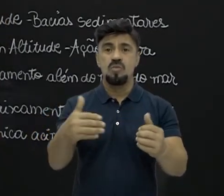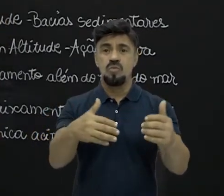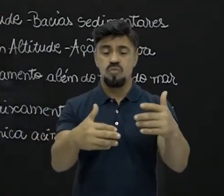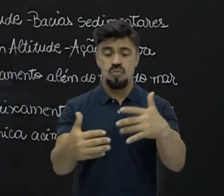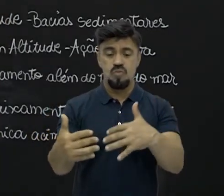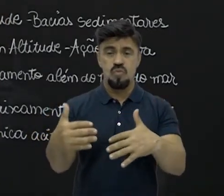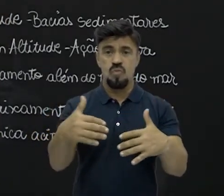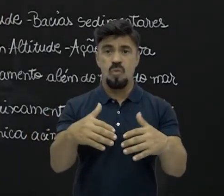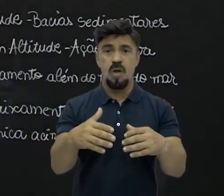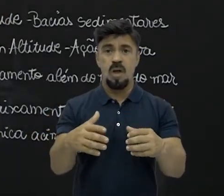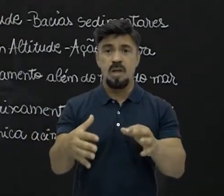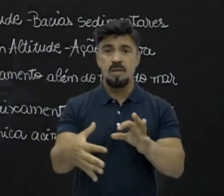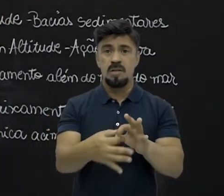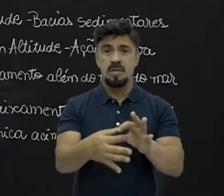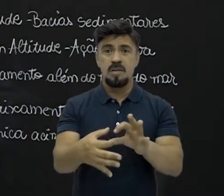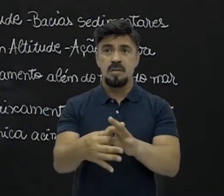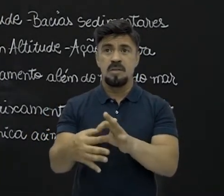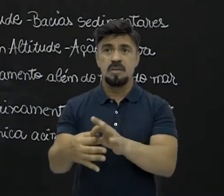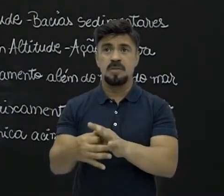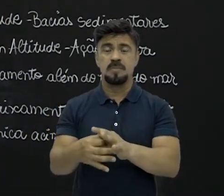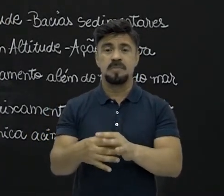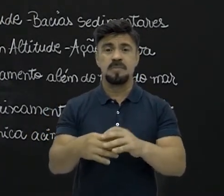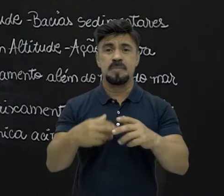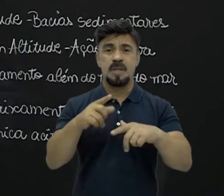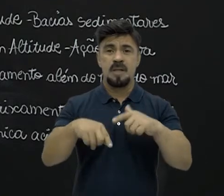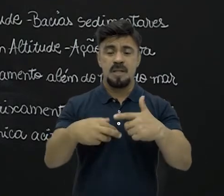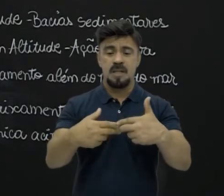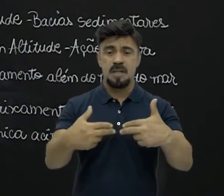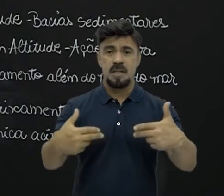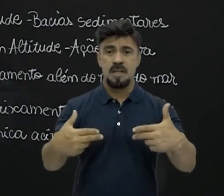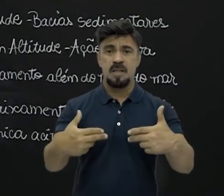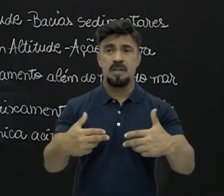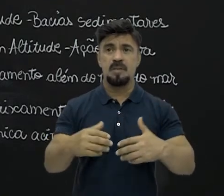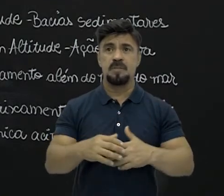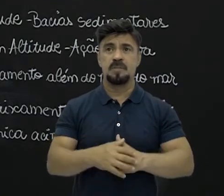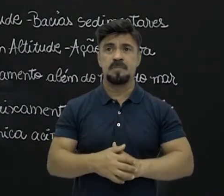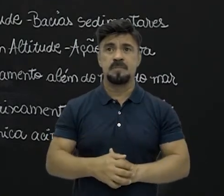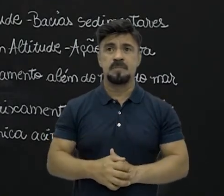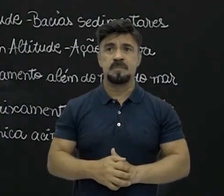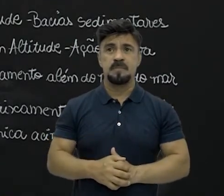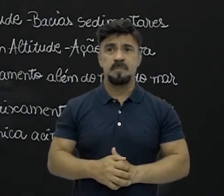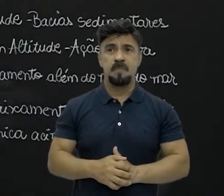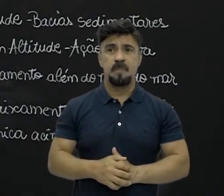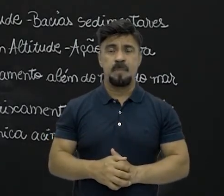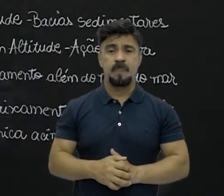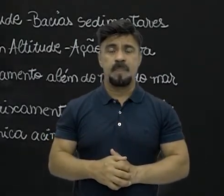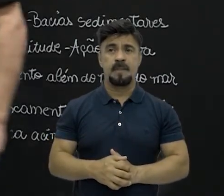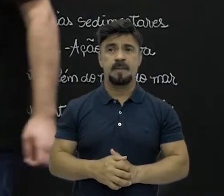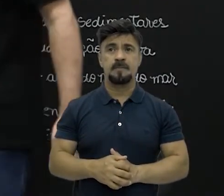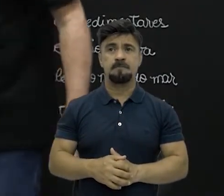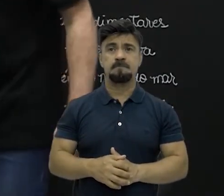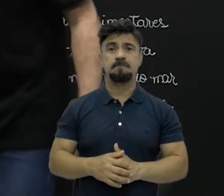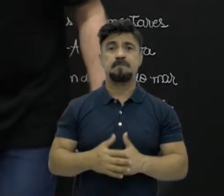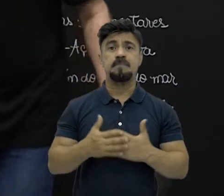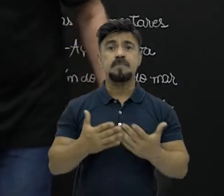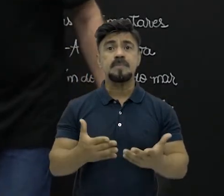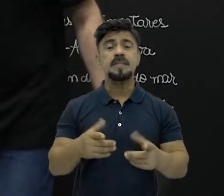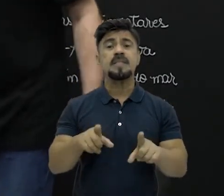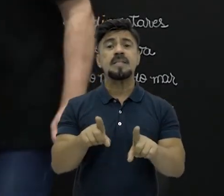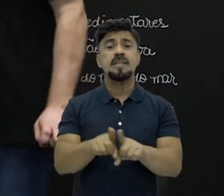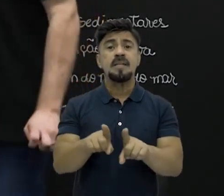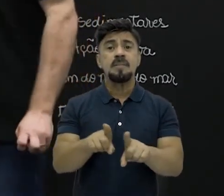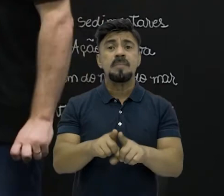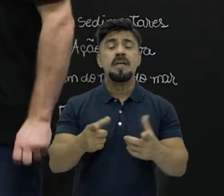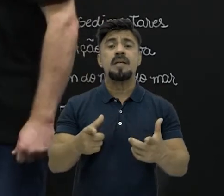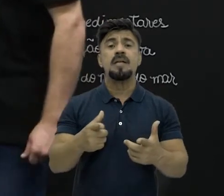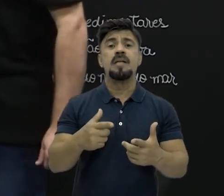Vai acumular o material sedimentado, formando a bacia sedimentar, ok? Ah, mas Silvestre, temos as faixas